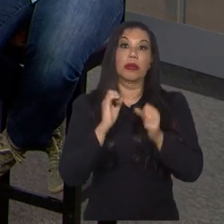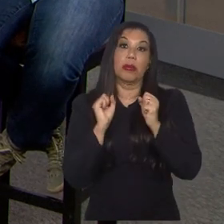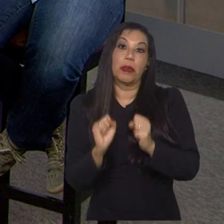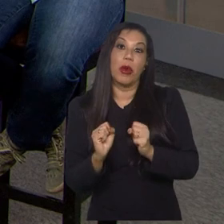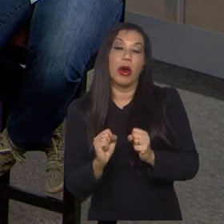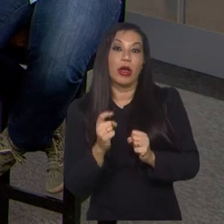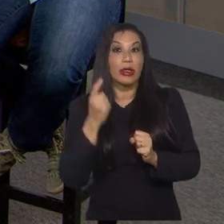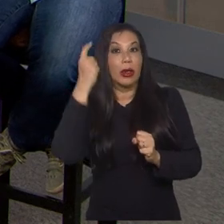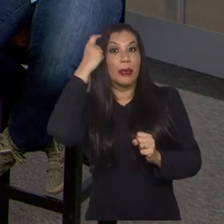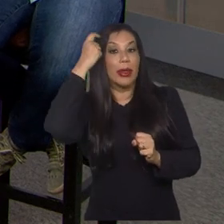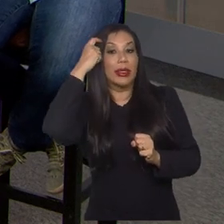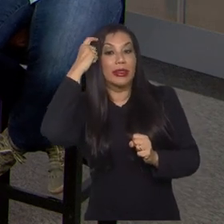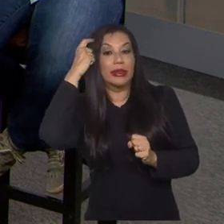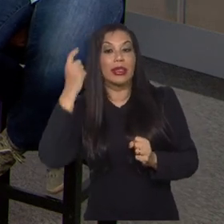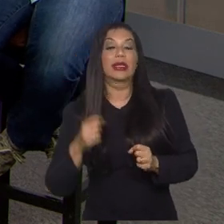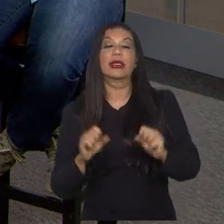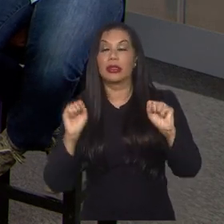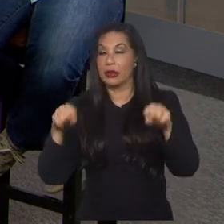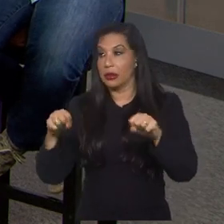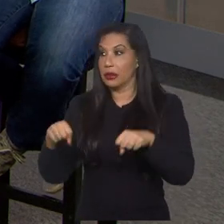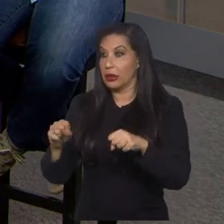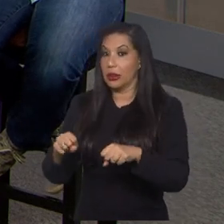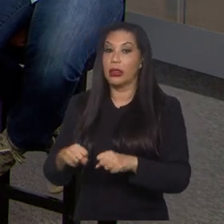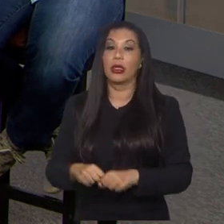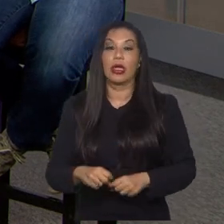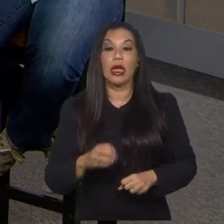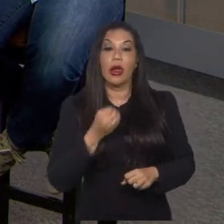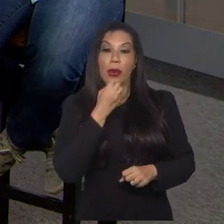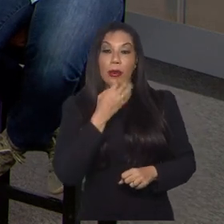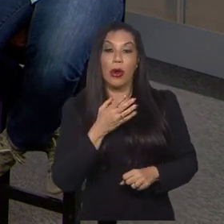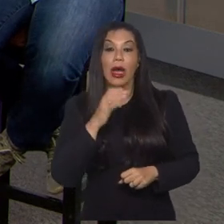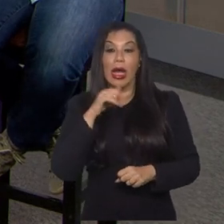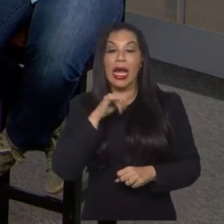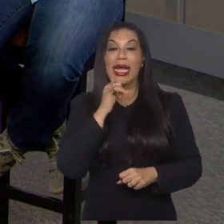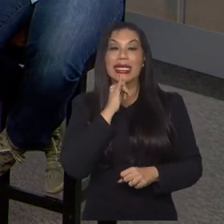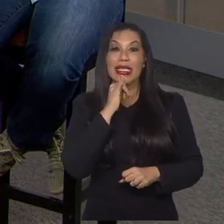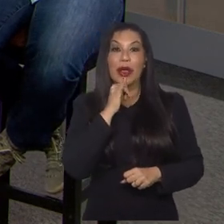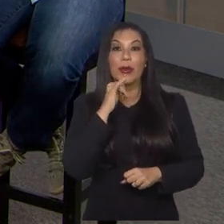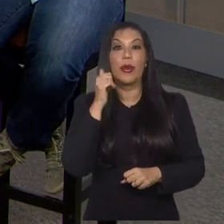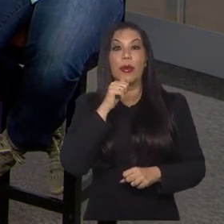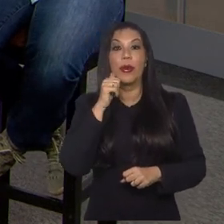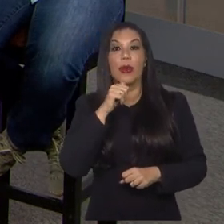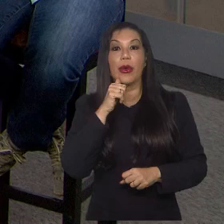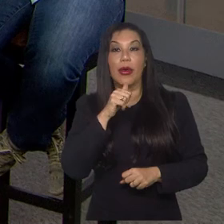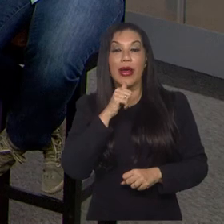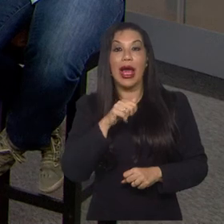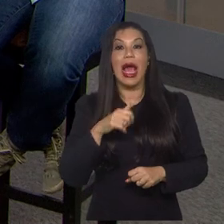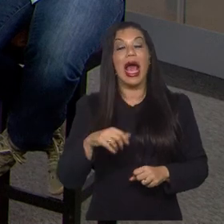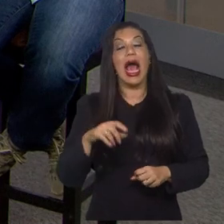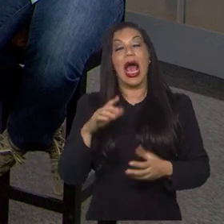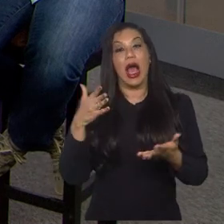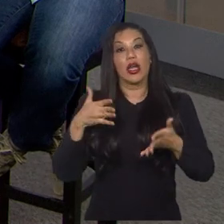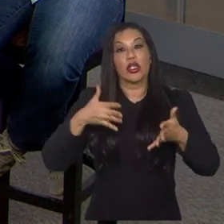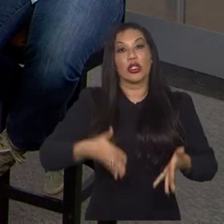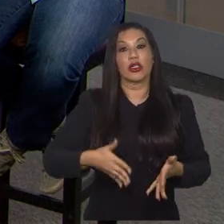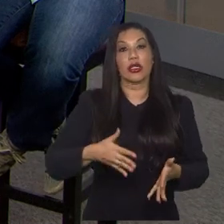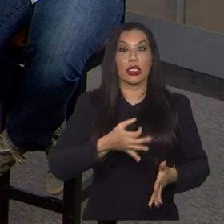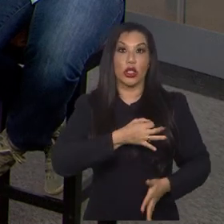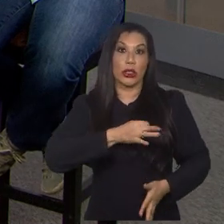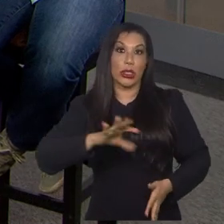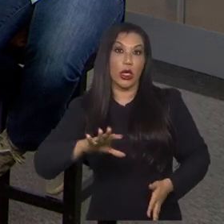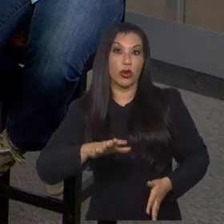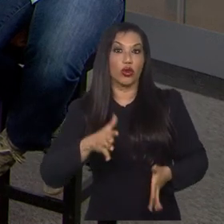sabe, pintar na convocação. Exatamente. Boa lembrança. Que é a Reina Bonta. Reina Bonta, zagueira que chegou para o Santos